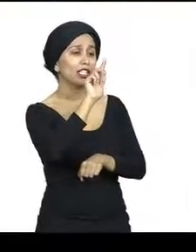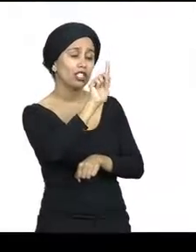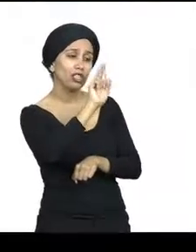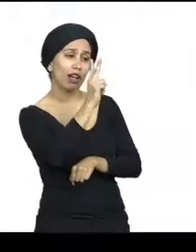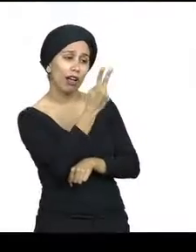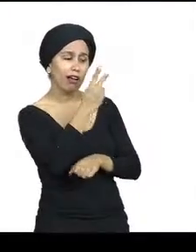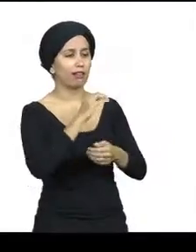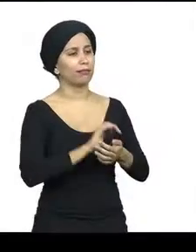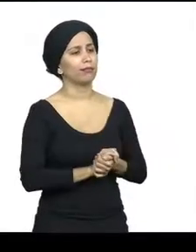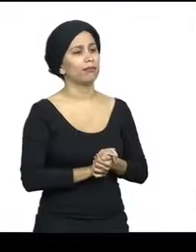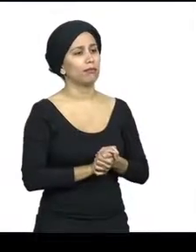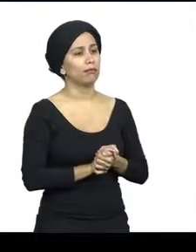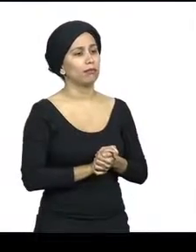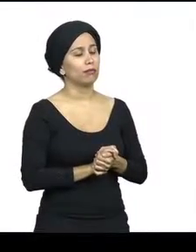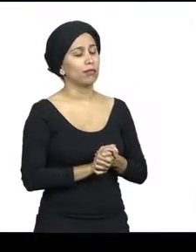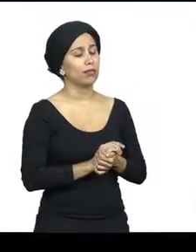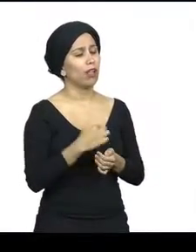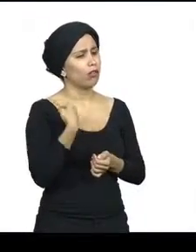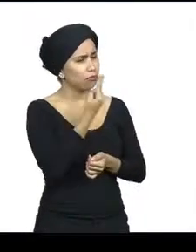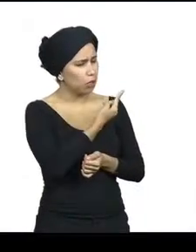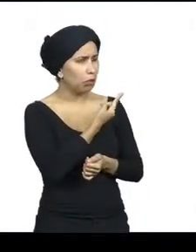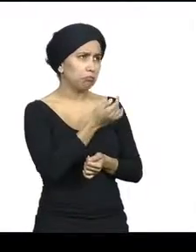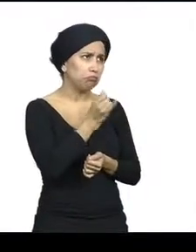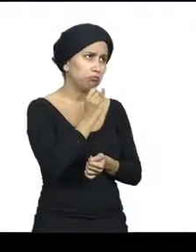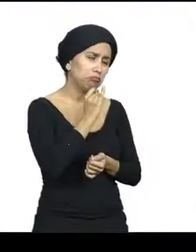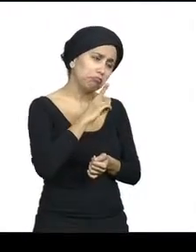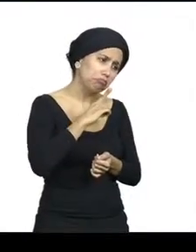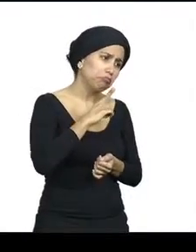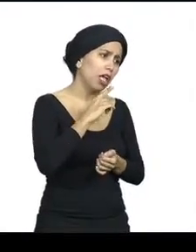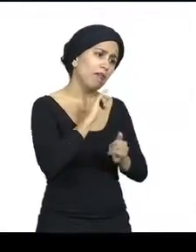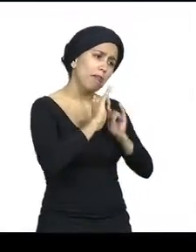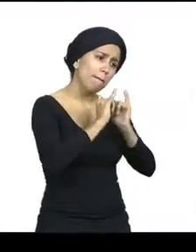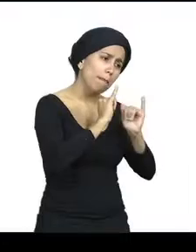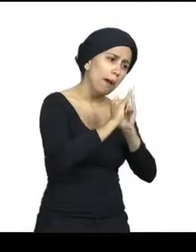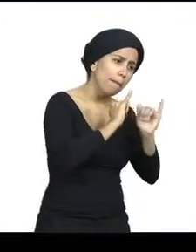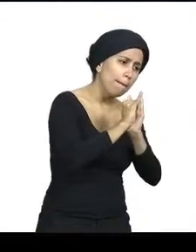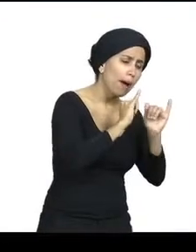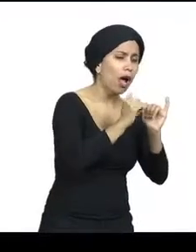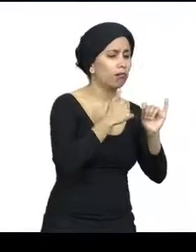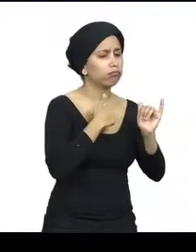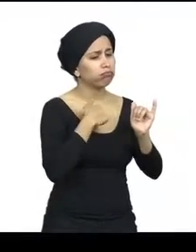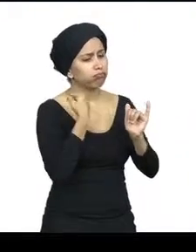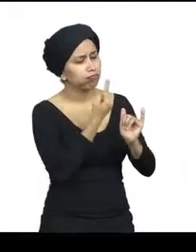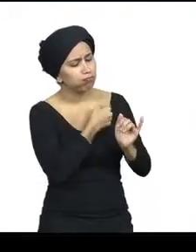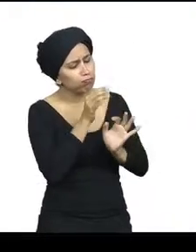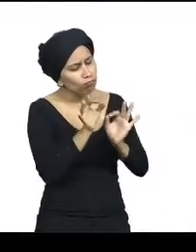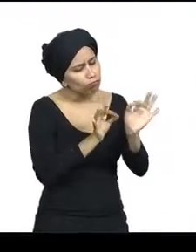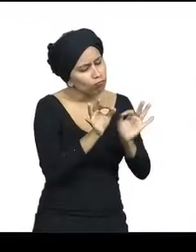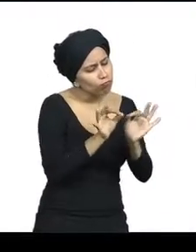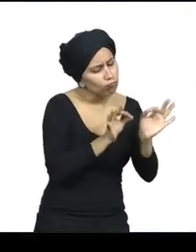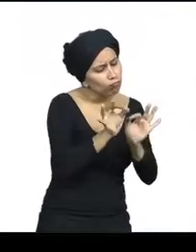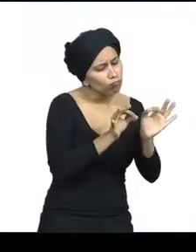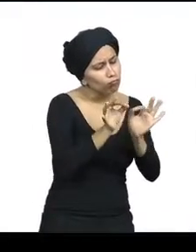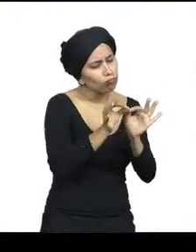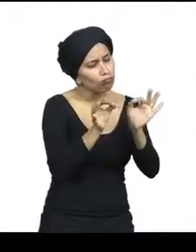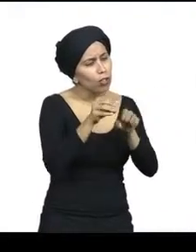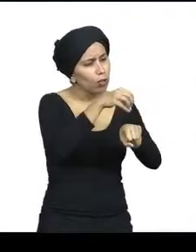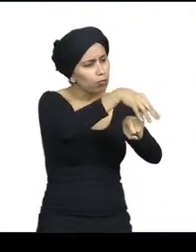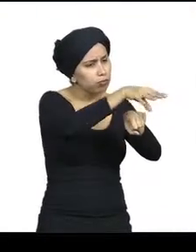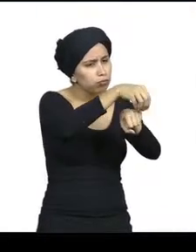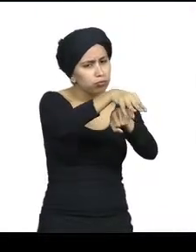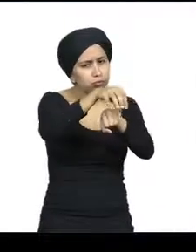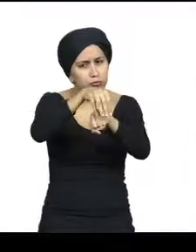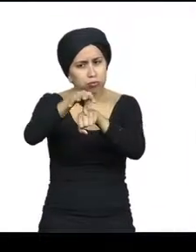partir do momento que nós temos essas informações, nós definimos essa medida de controle para a proteção da saúde